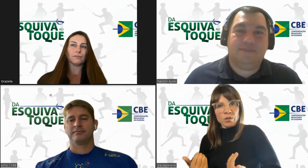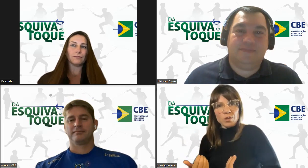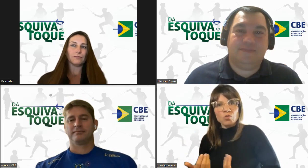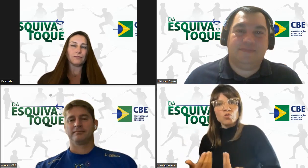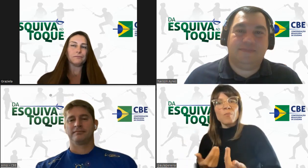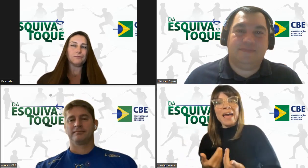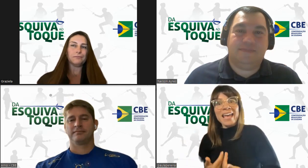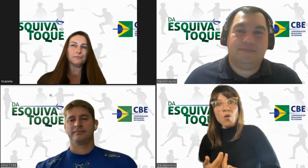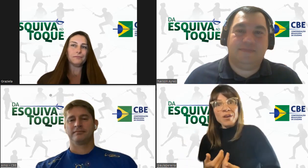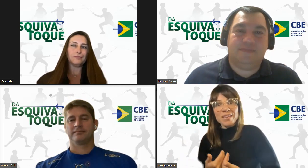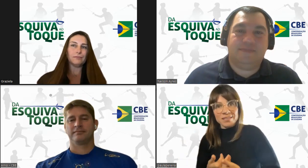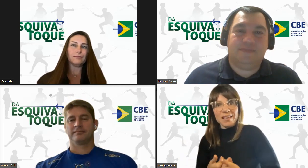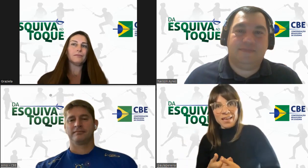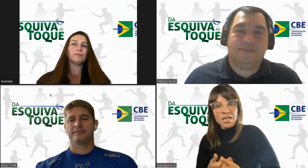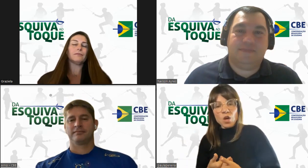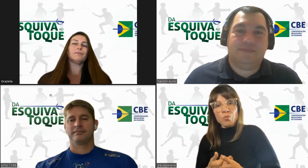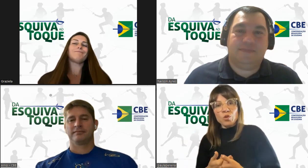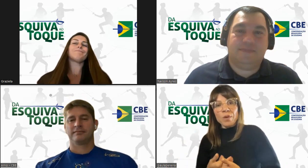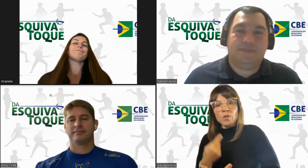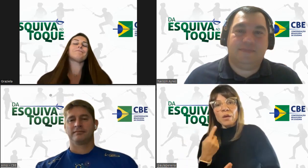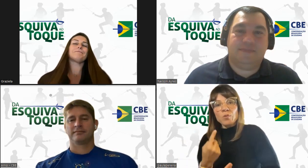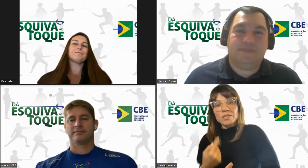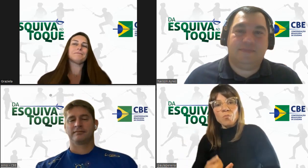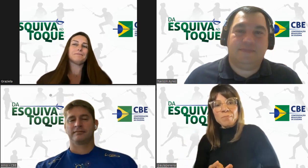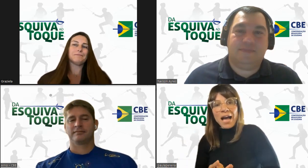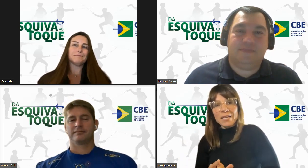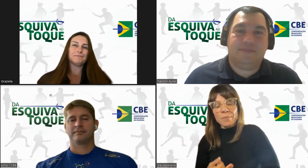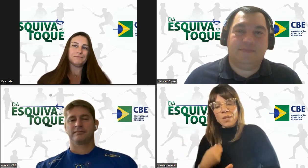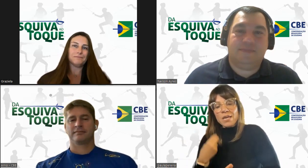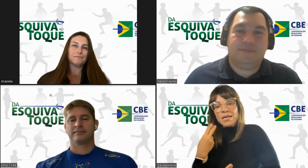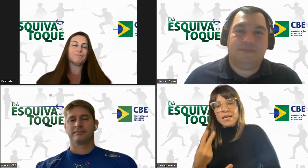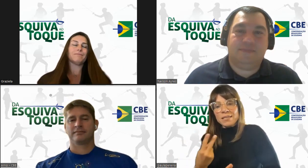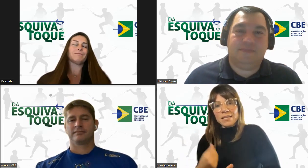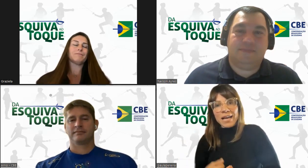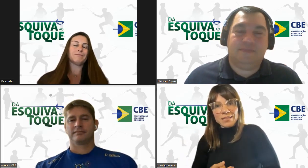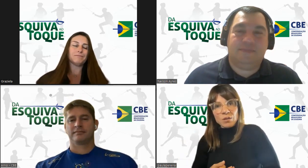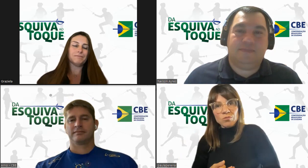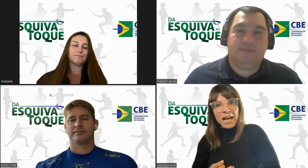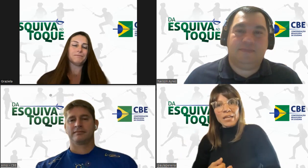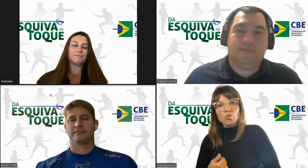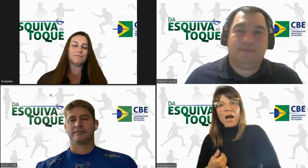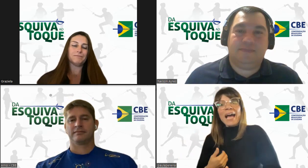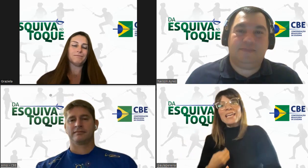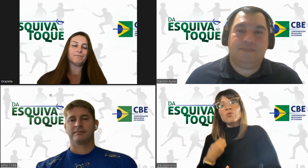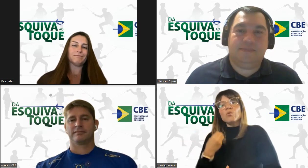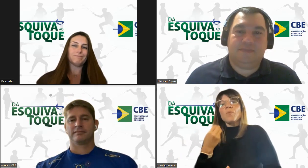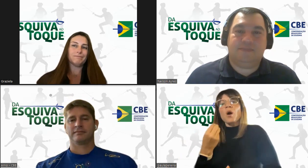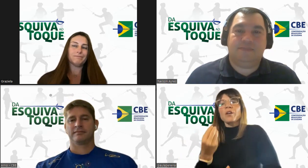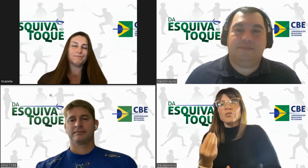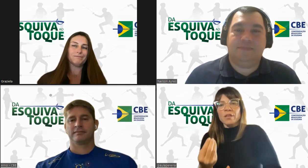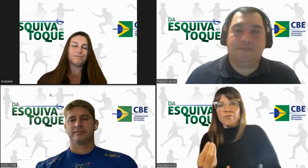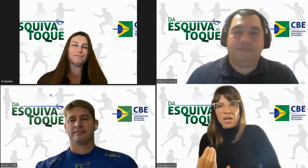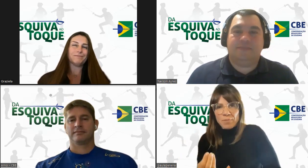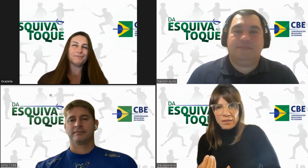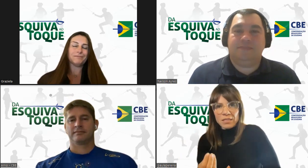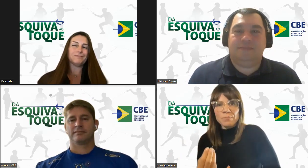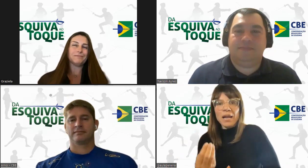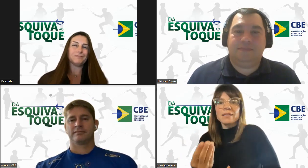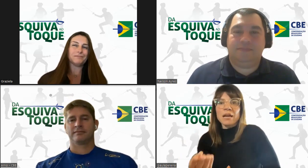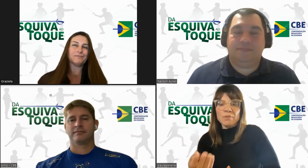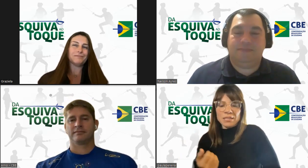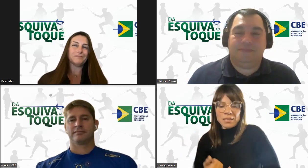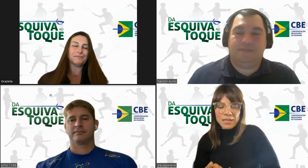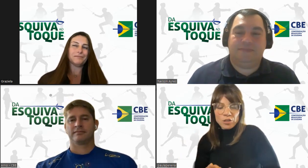anunciando que tá comendo mas se tu souber reconhecer porque o medo é uma emoção primária e a ansiedade secundária aí tu pode ter